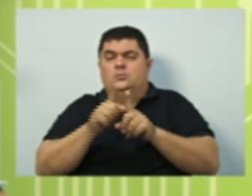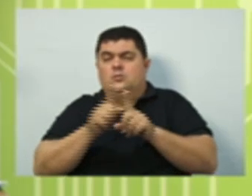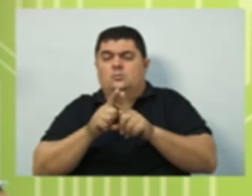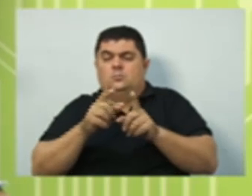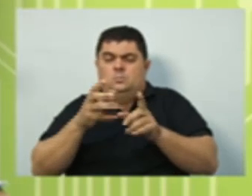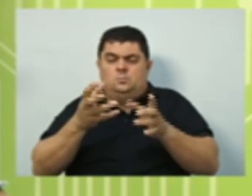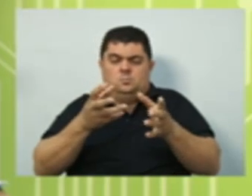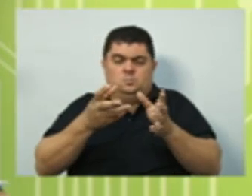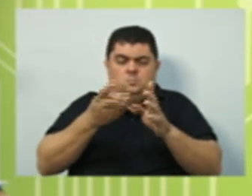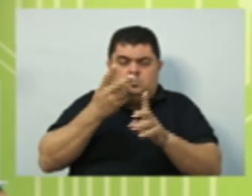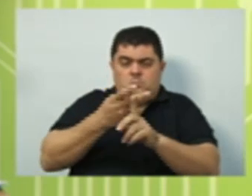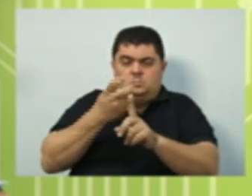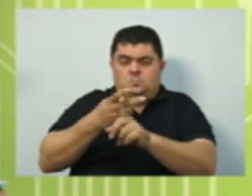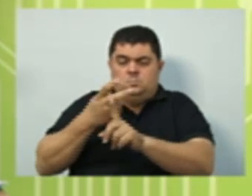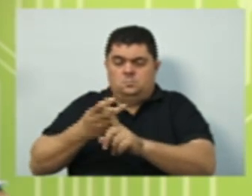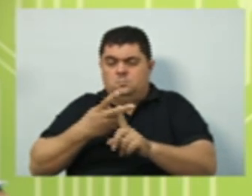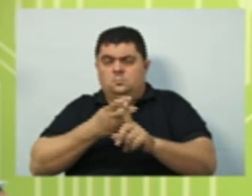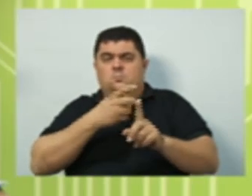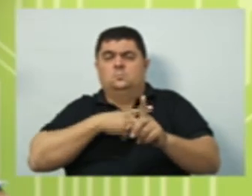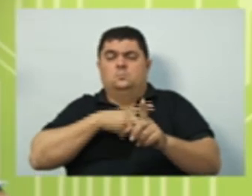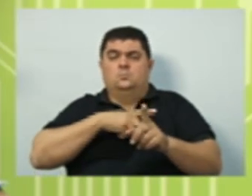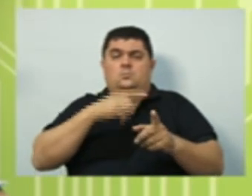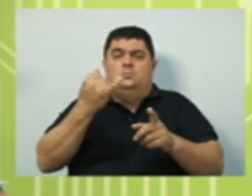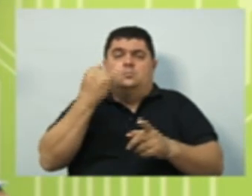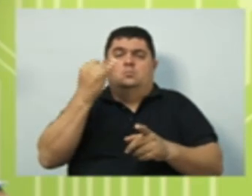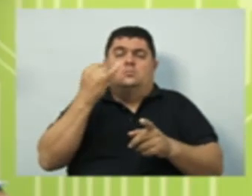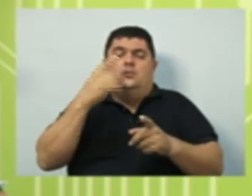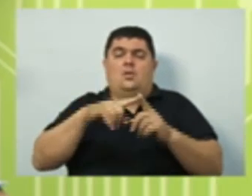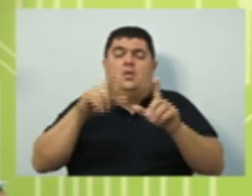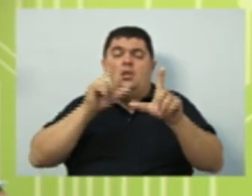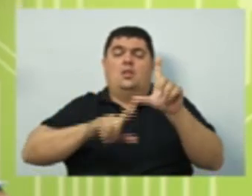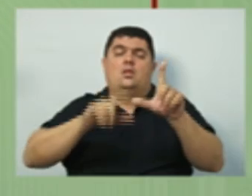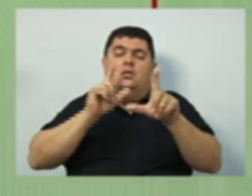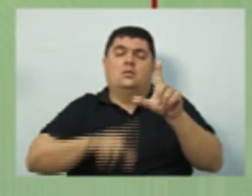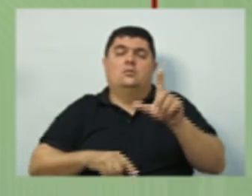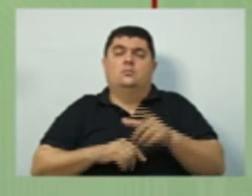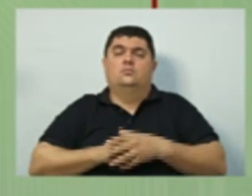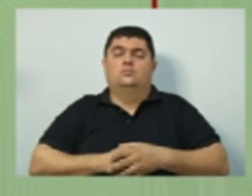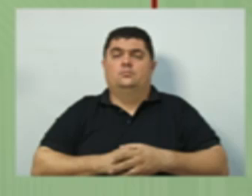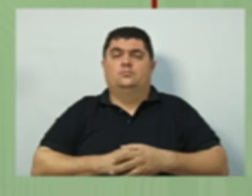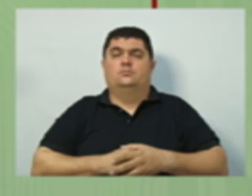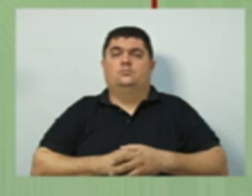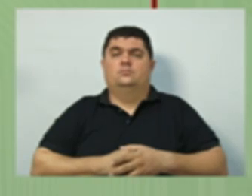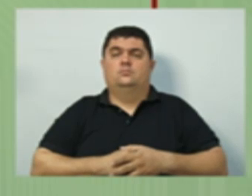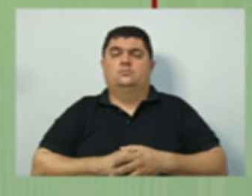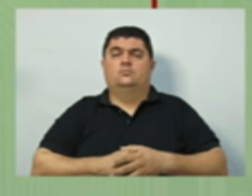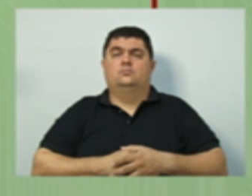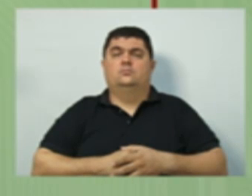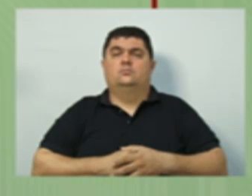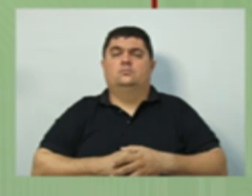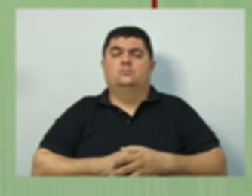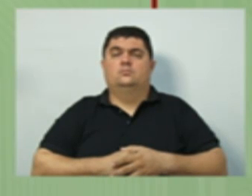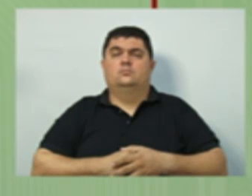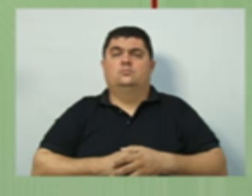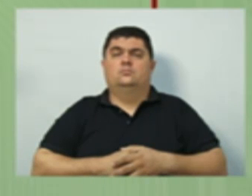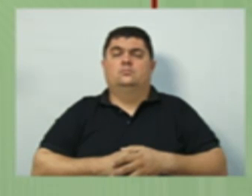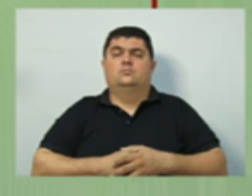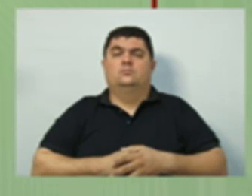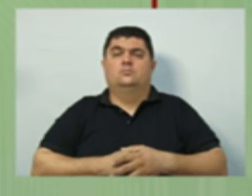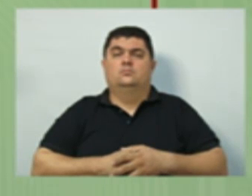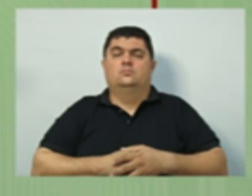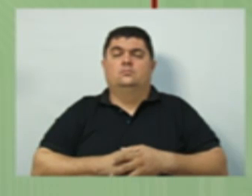resgatando a sentença da questão é a letra Vamos ver aqui.